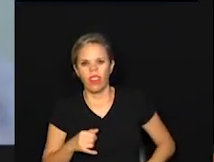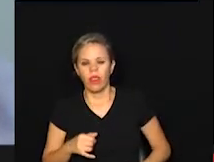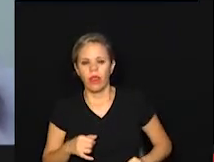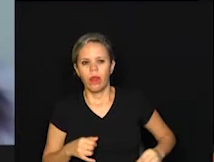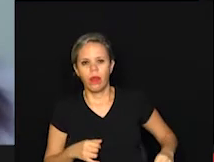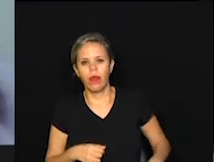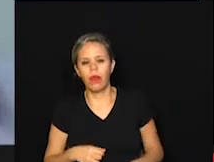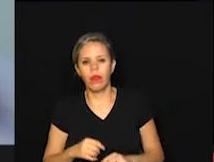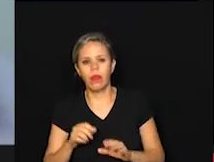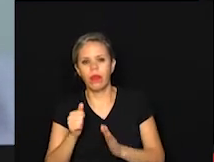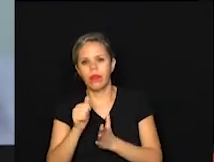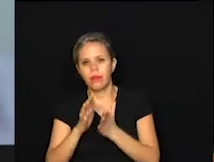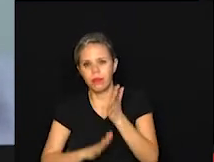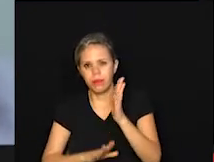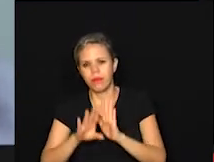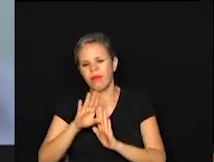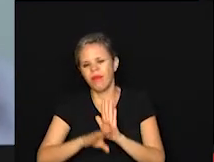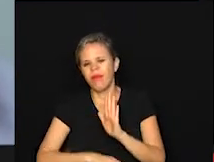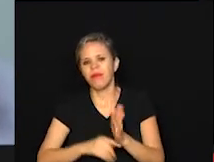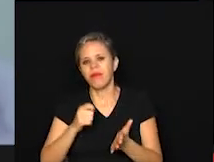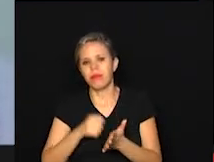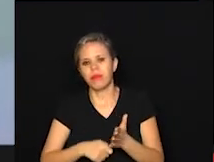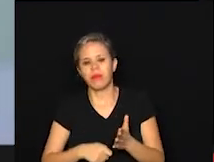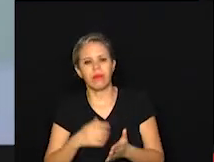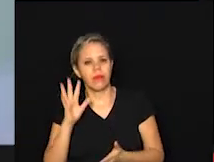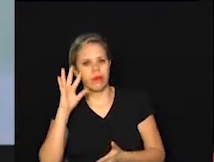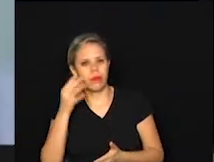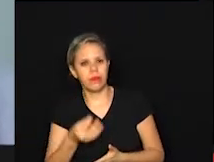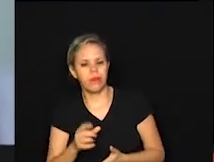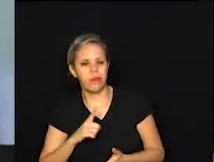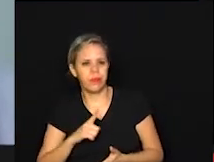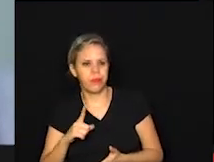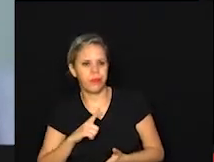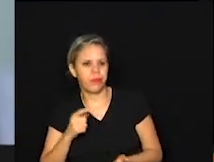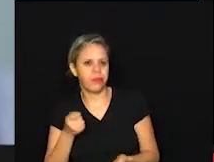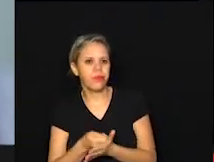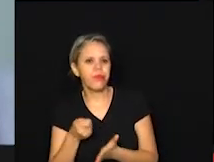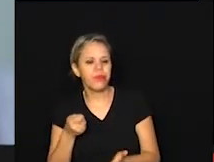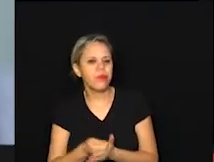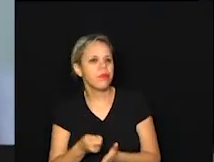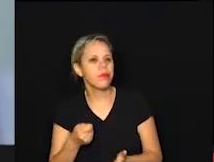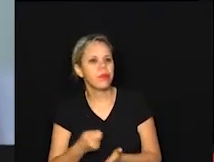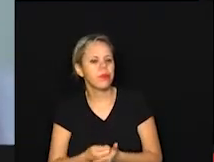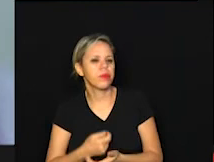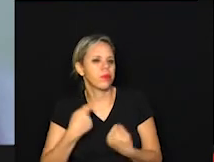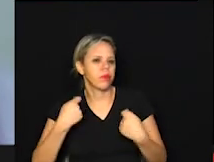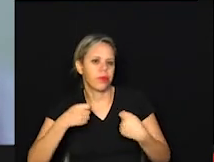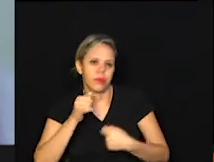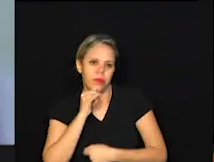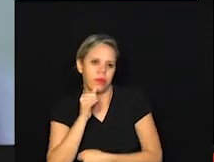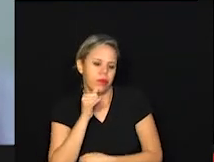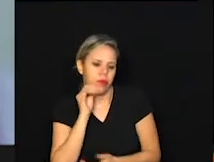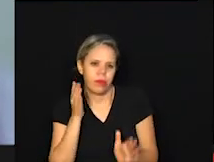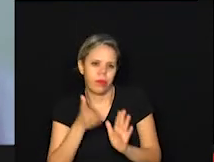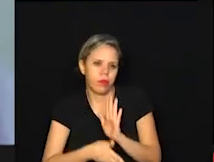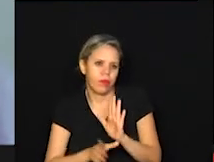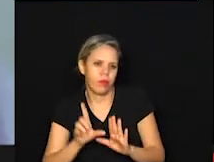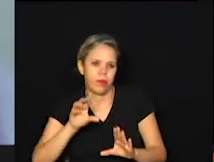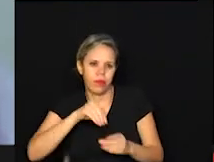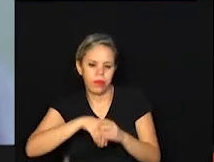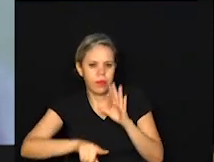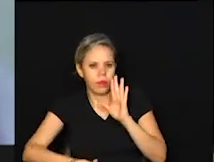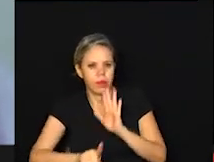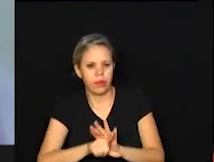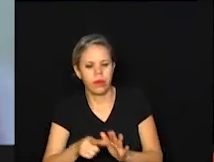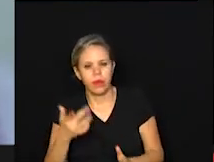relação às atas, eu entendo que haja essa obrigatoriedade e que ela não precisa constar em lei. Já há